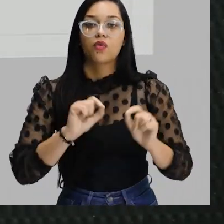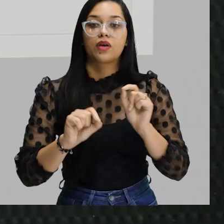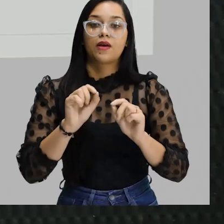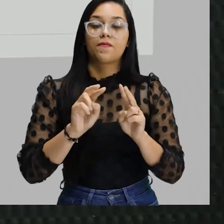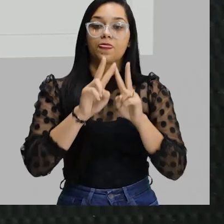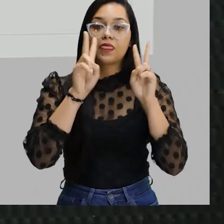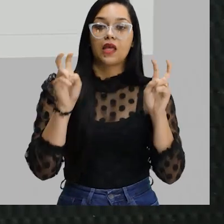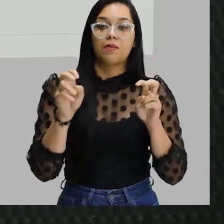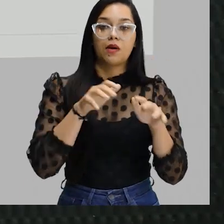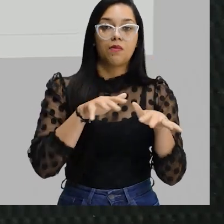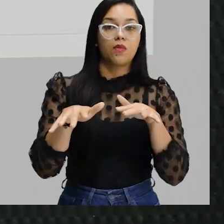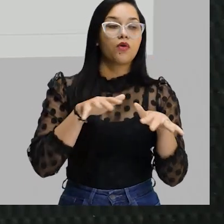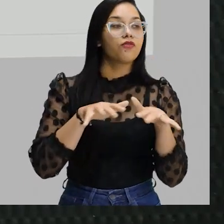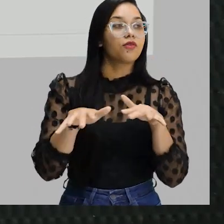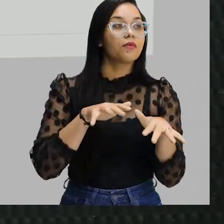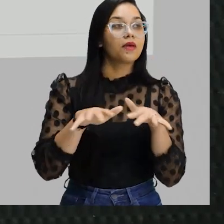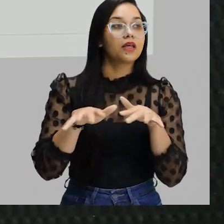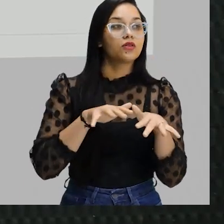sobre o movimento